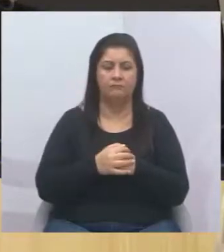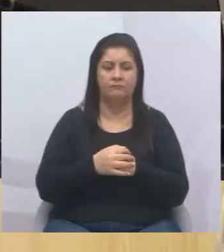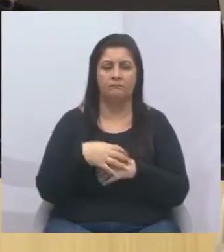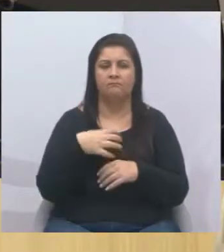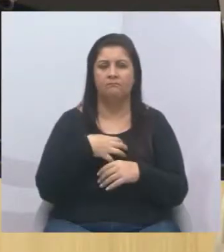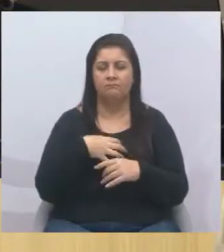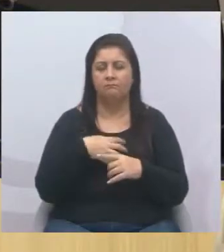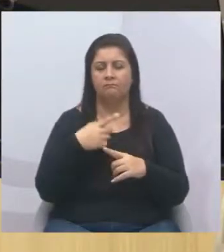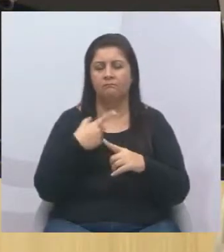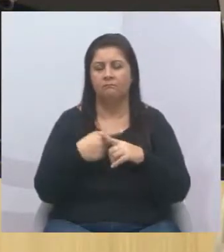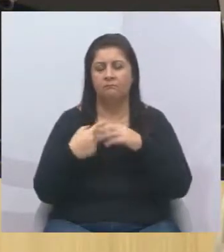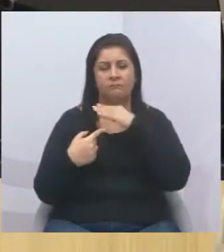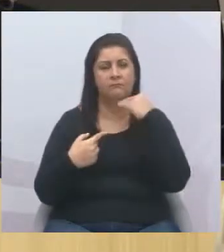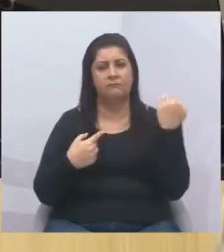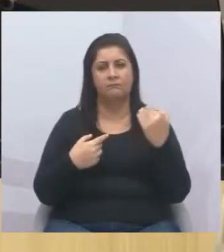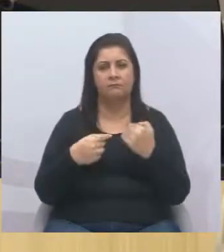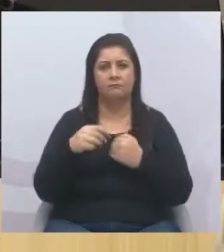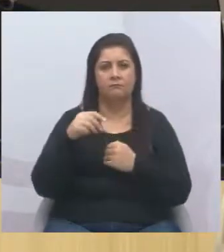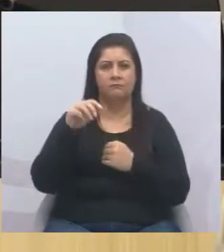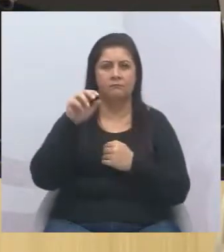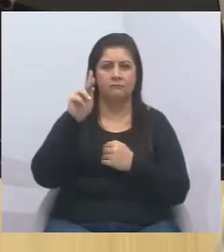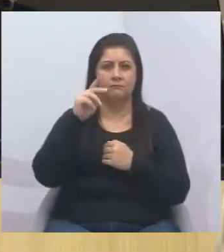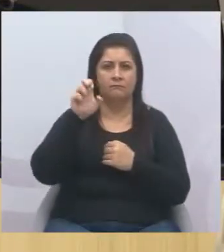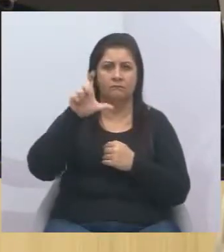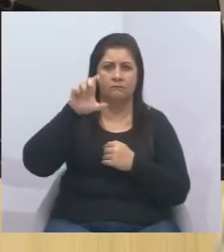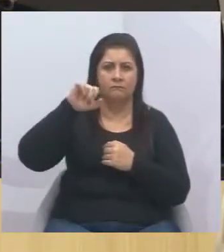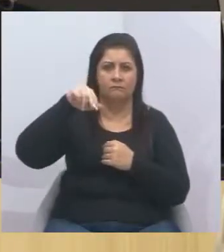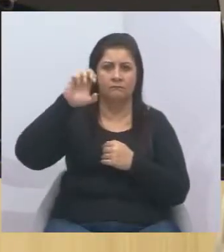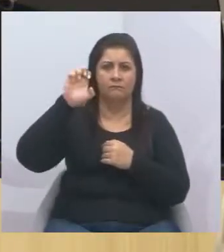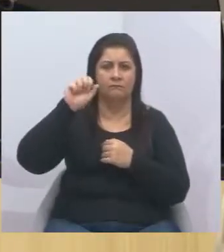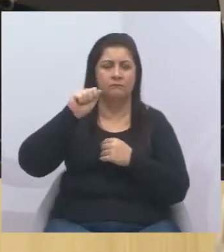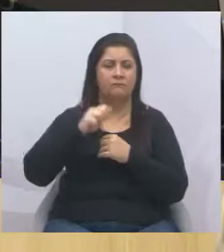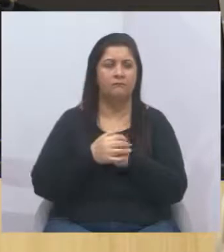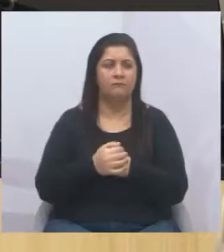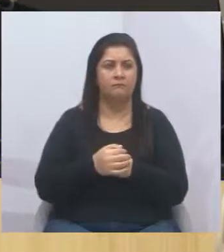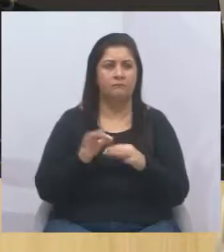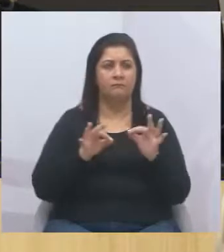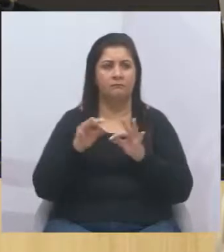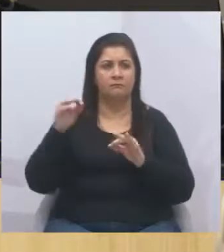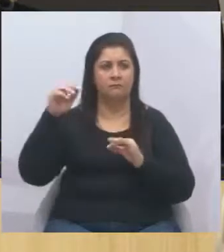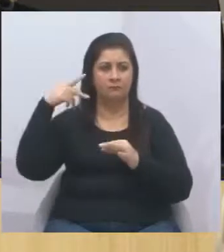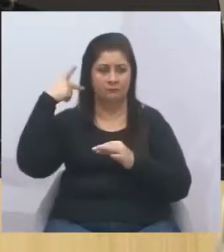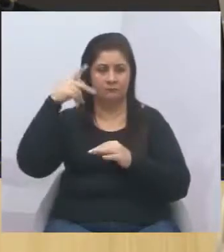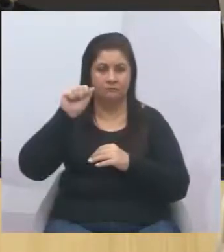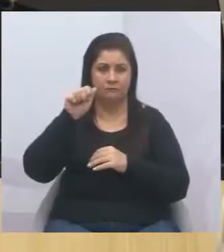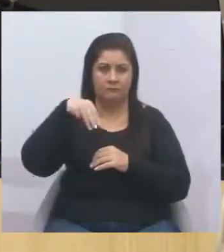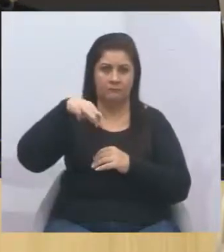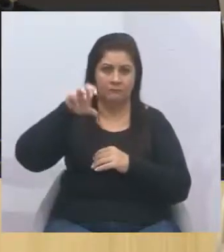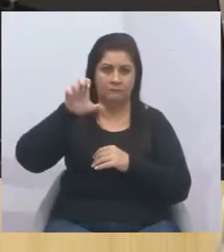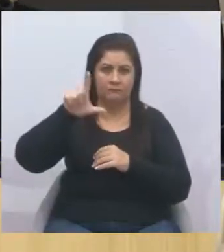Voto de pesar pelo falecimento de Helena Machado. Voto formulado pela vereadora Maria Amélia.